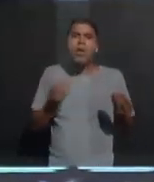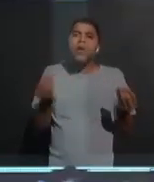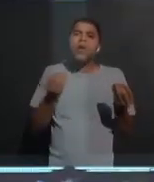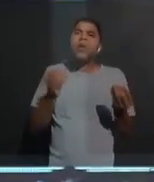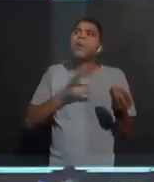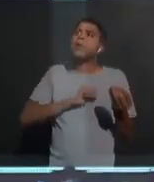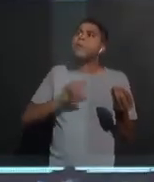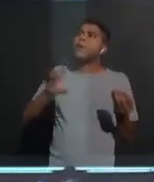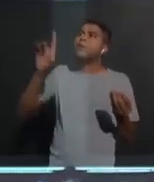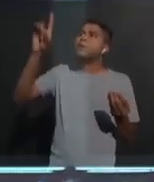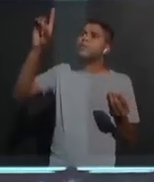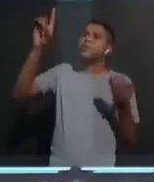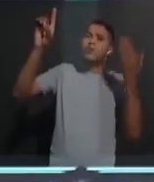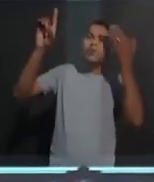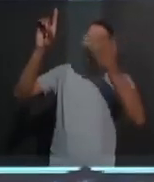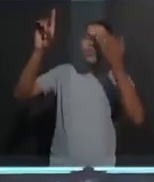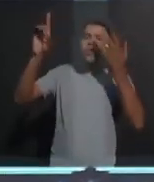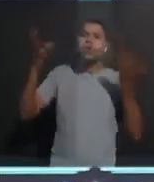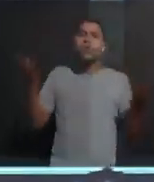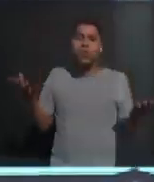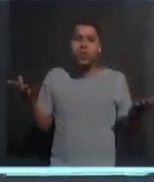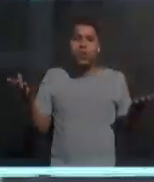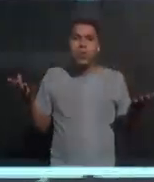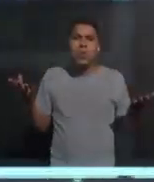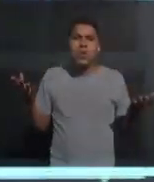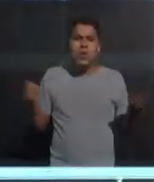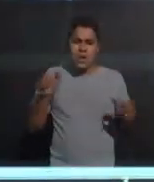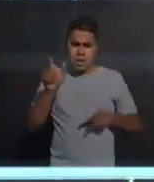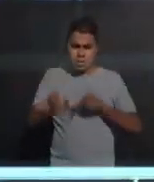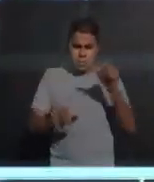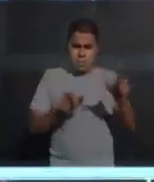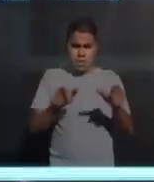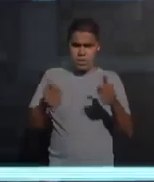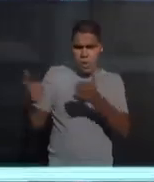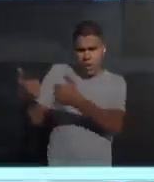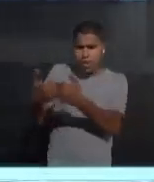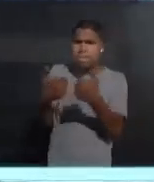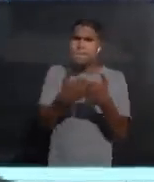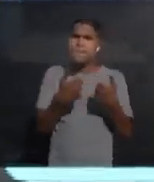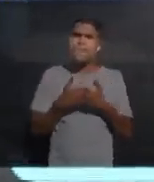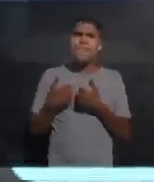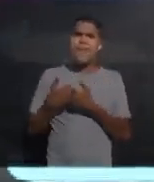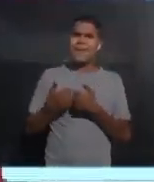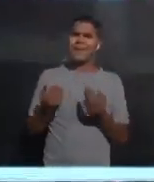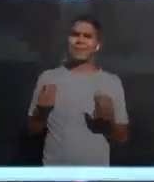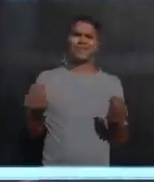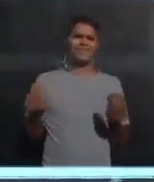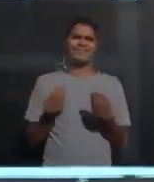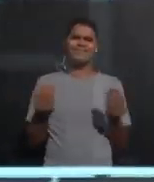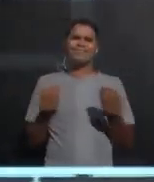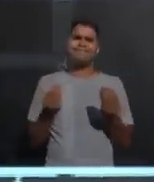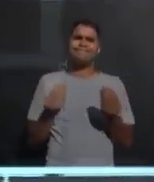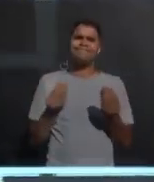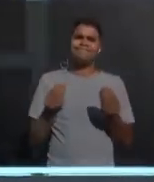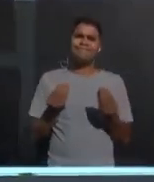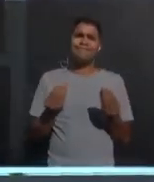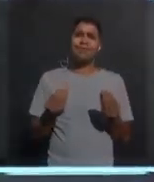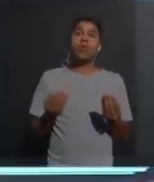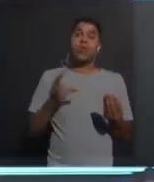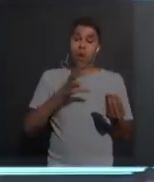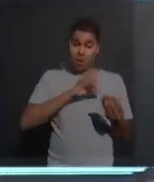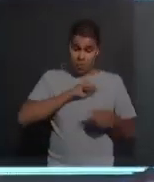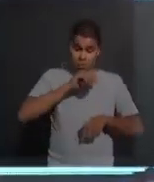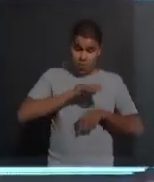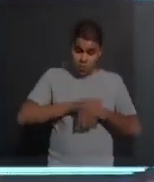vai amar a deus que você não vê ea pessoa que está do seu lado ou seja anda junto o amor